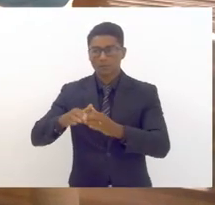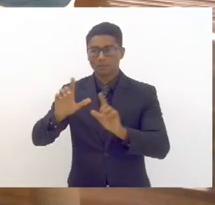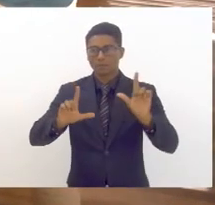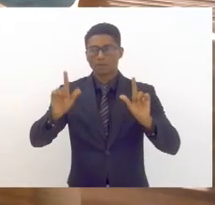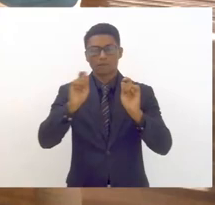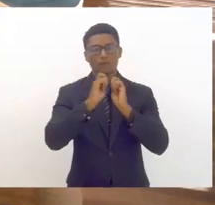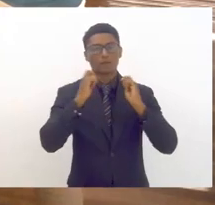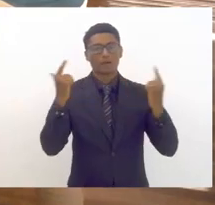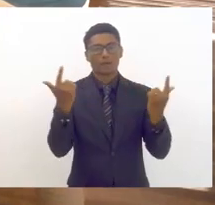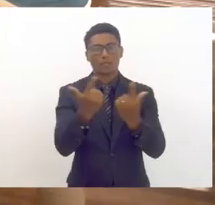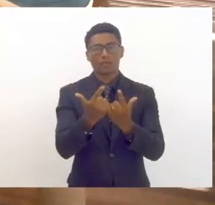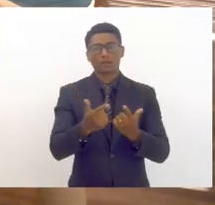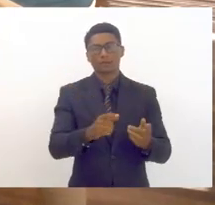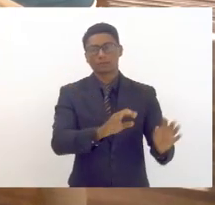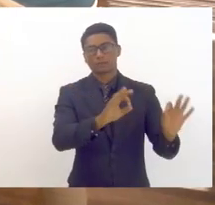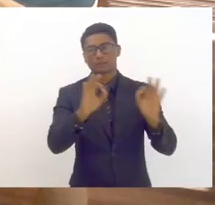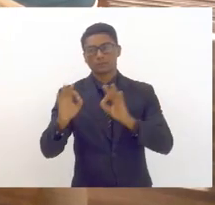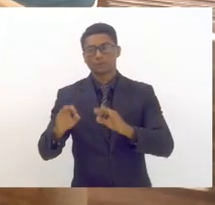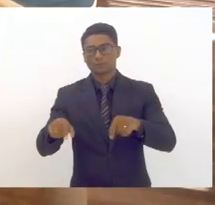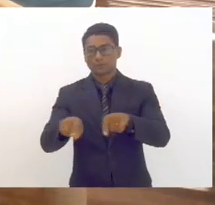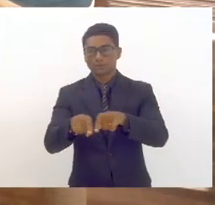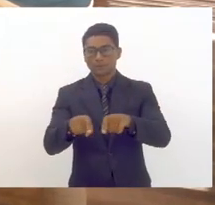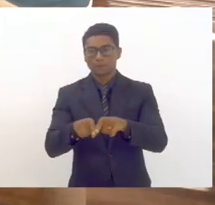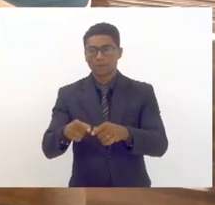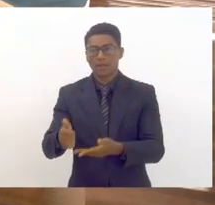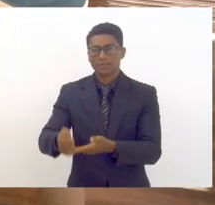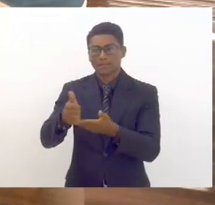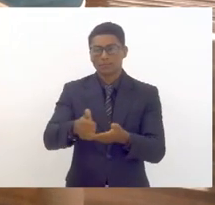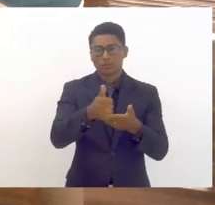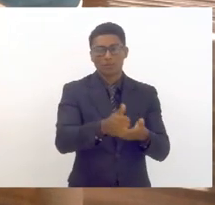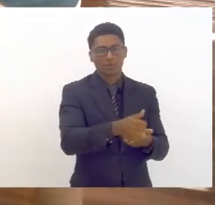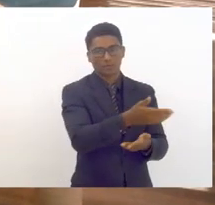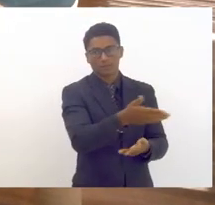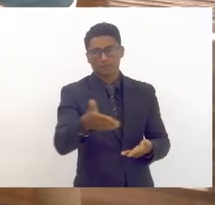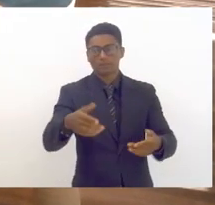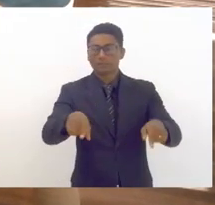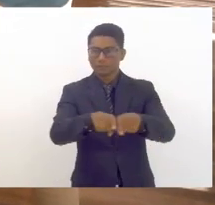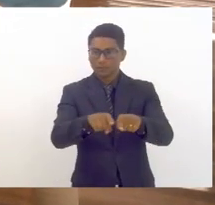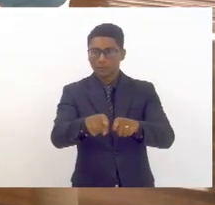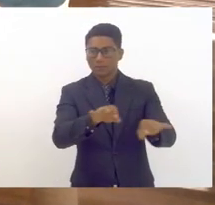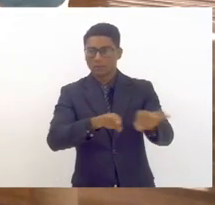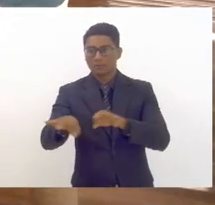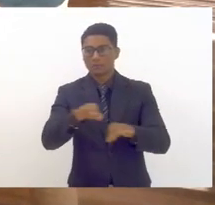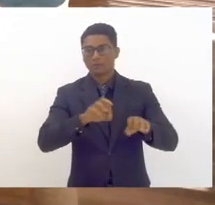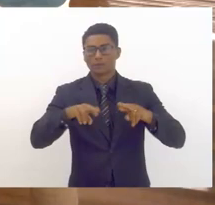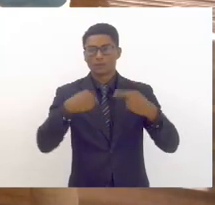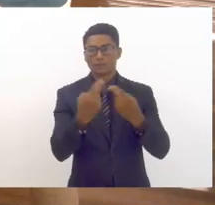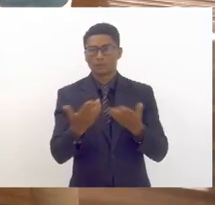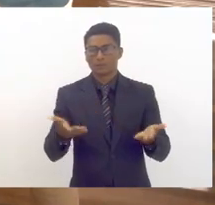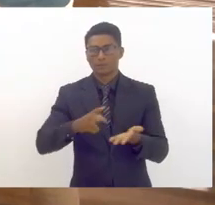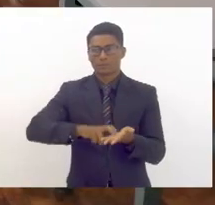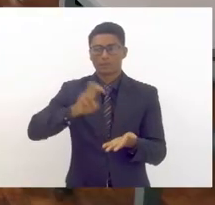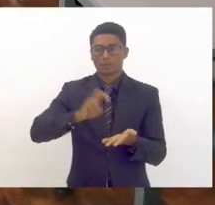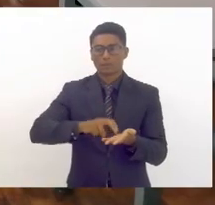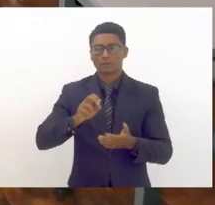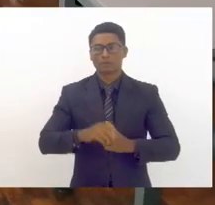que nos acompanharam, as assessorias de gabinete, que também tornaram possível essa reunião dessa manhã. Não